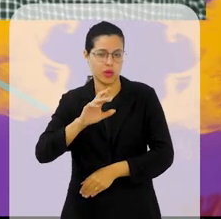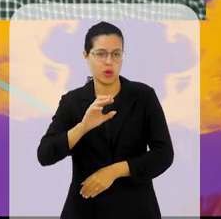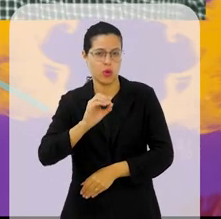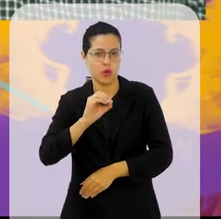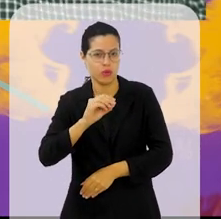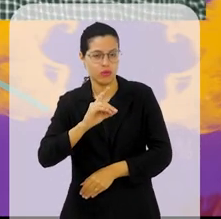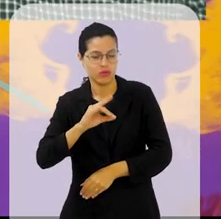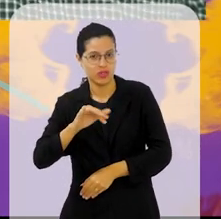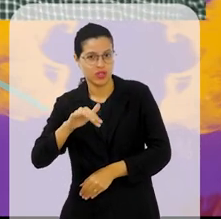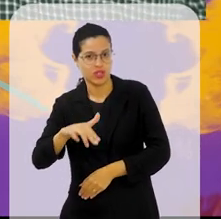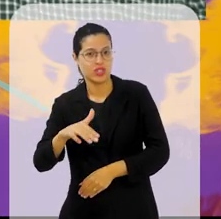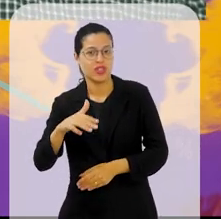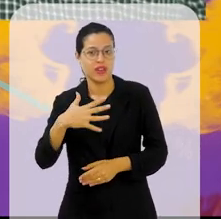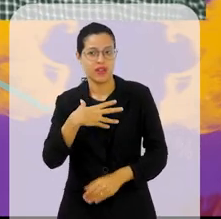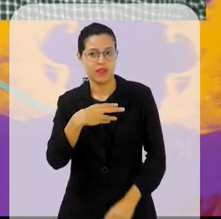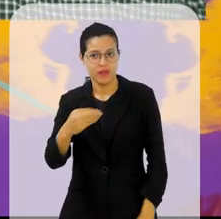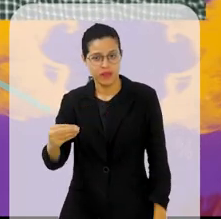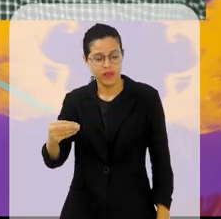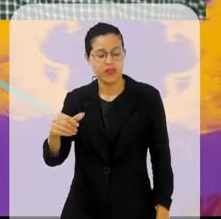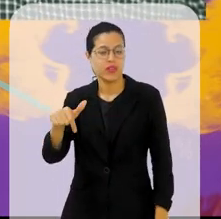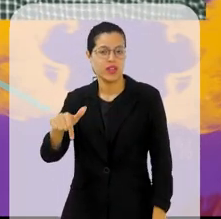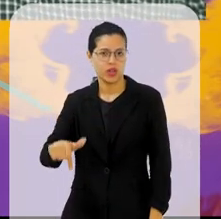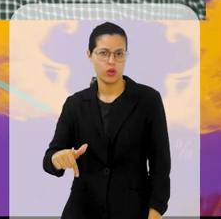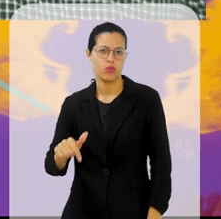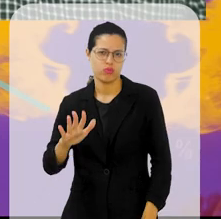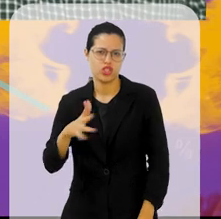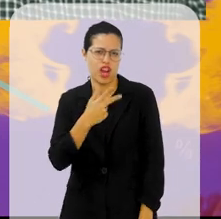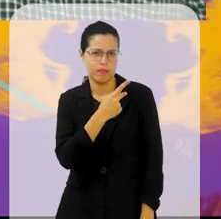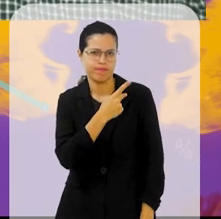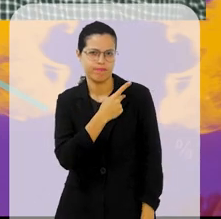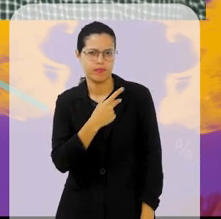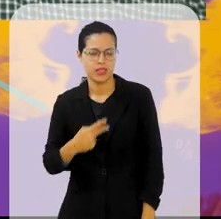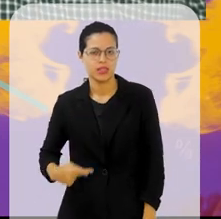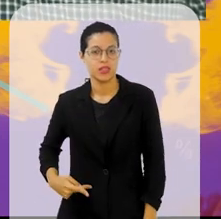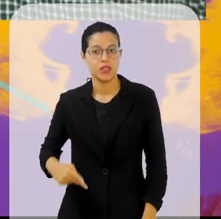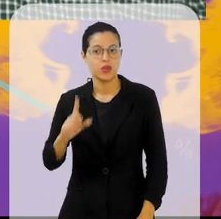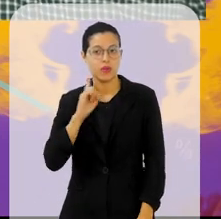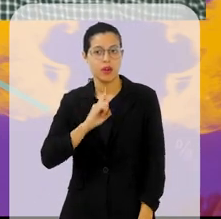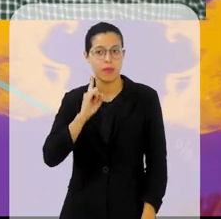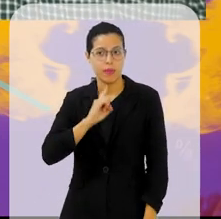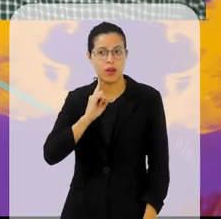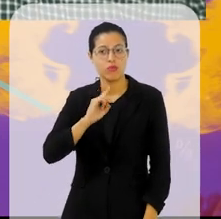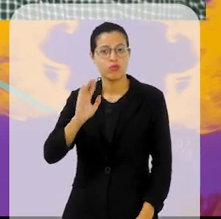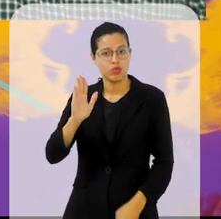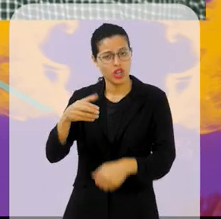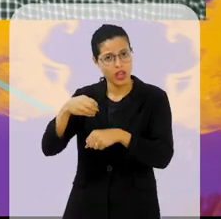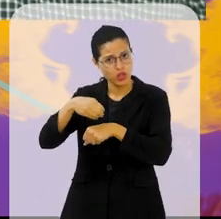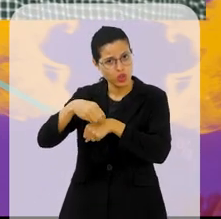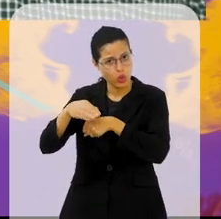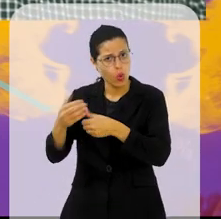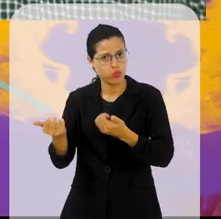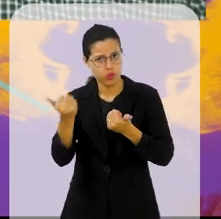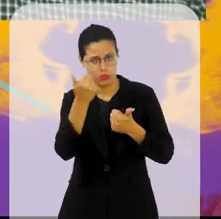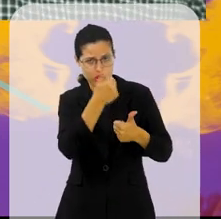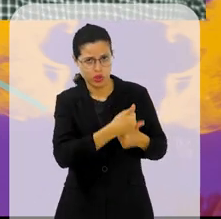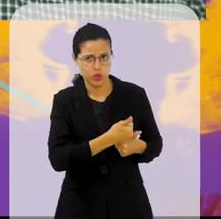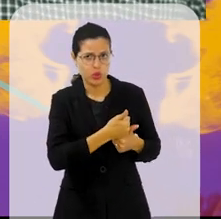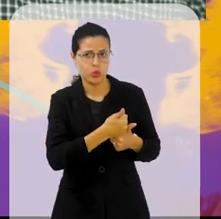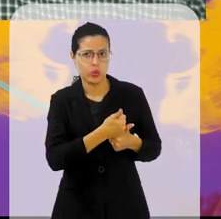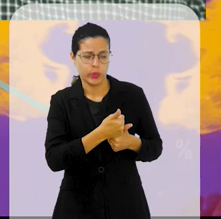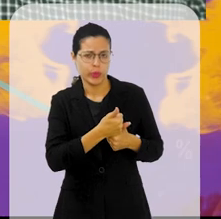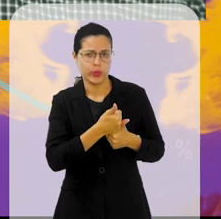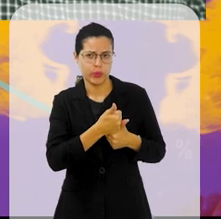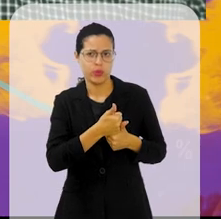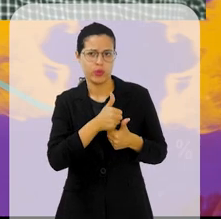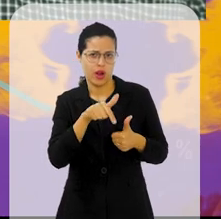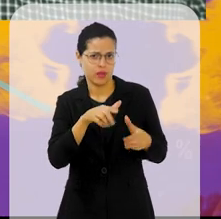Abrantes, filho, né, do Antônio Augusto do Nuncio Abrantes, né, que foi presidente do Flamengo, e o Landim já o indicou para ser o substituto dele,